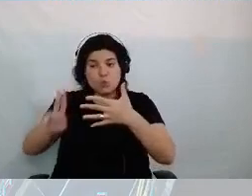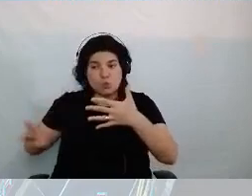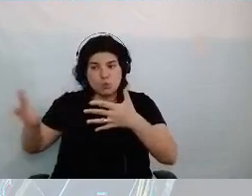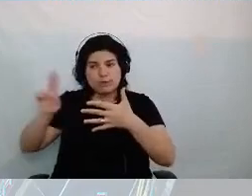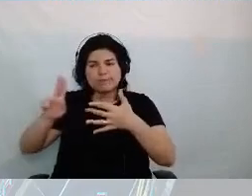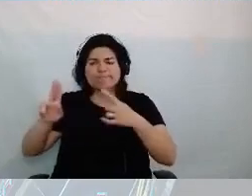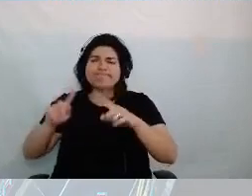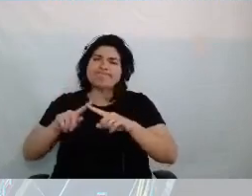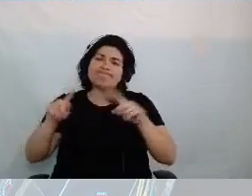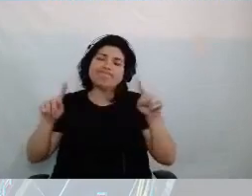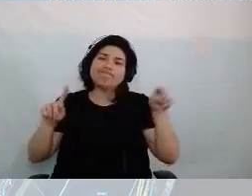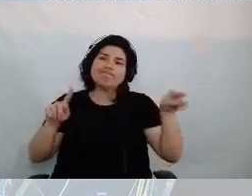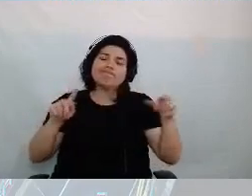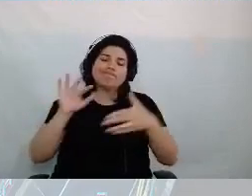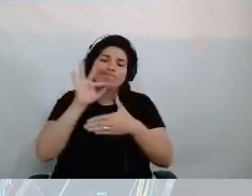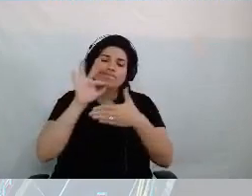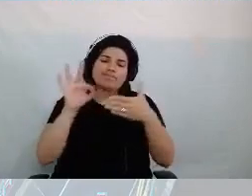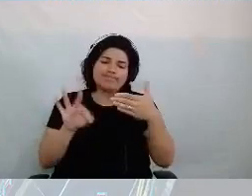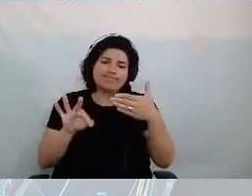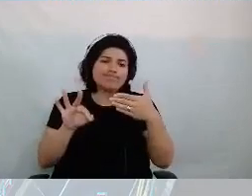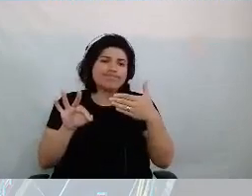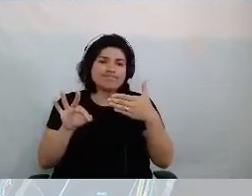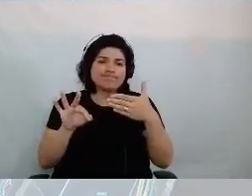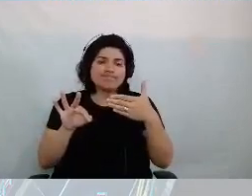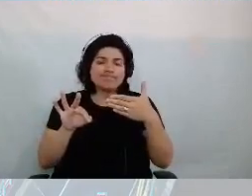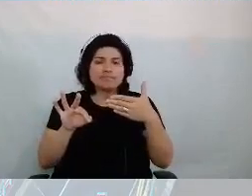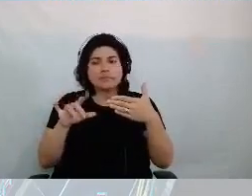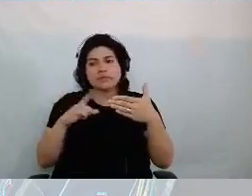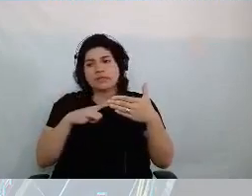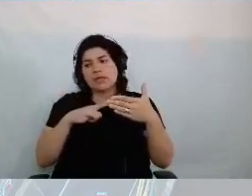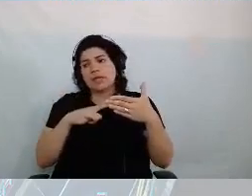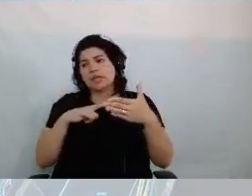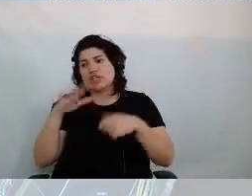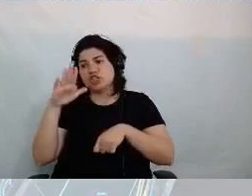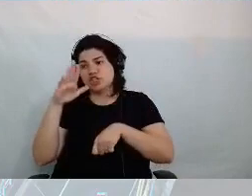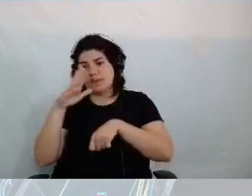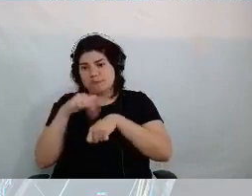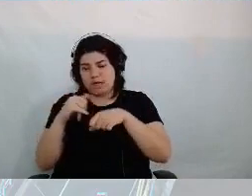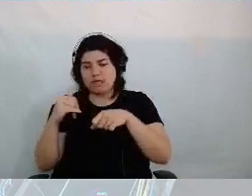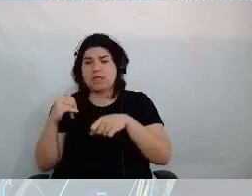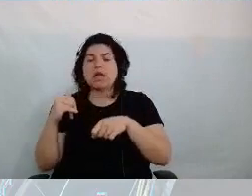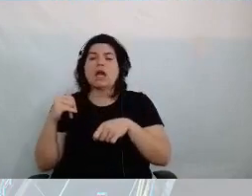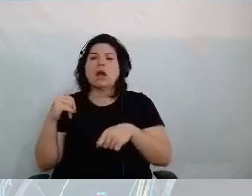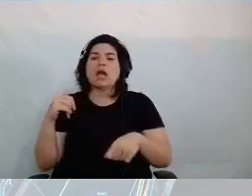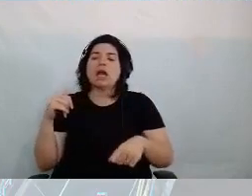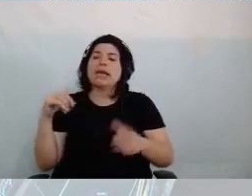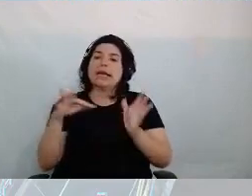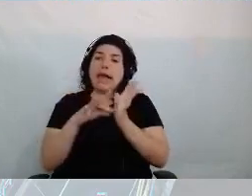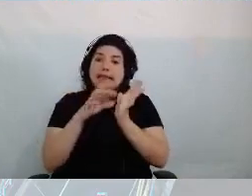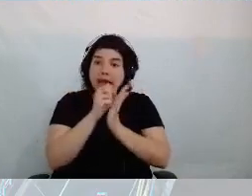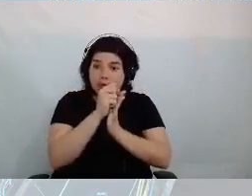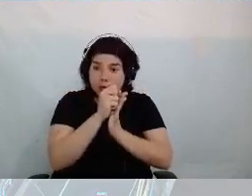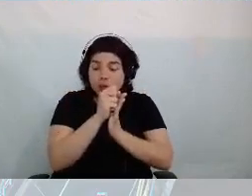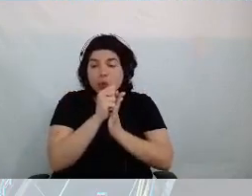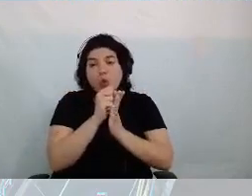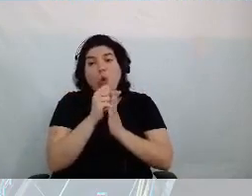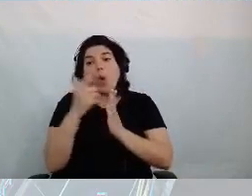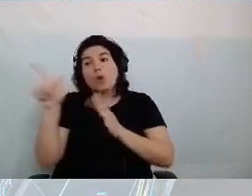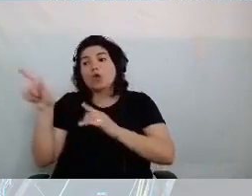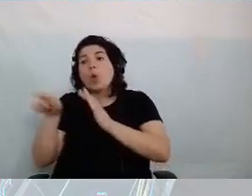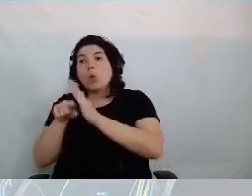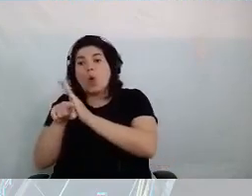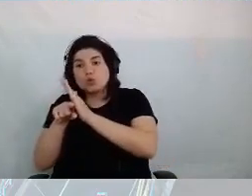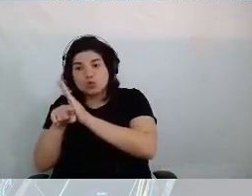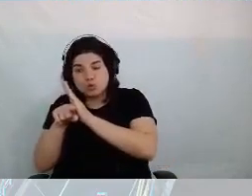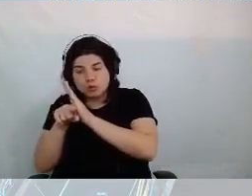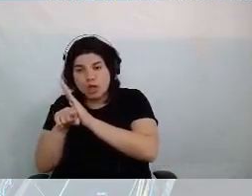nesse front-end eu tenho uma chamada post que vai fazer o cadastro e logo em seguida vai fazer a consulta. Mas pode ser que